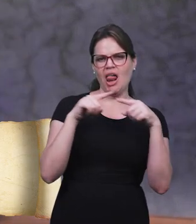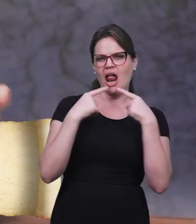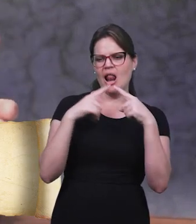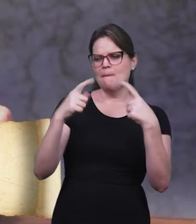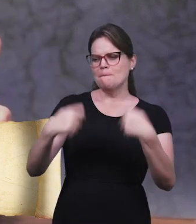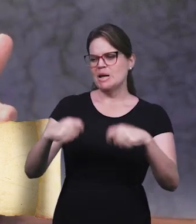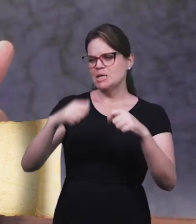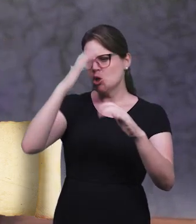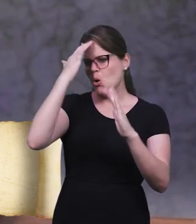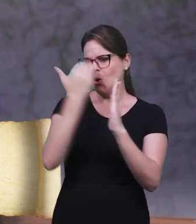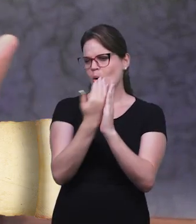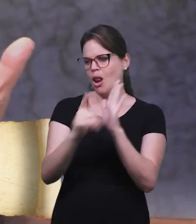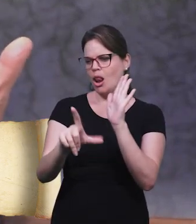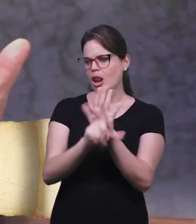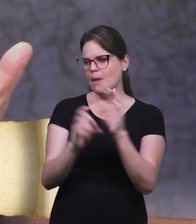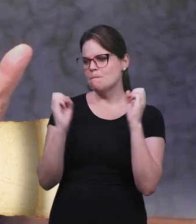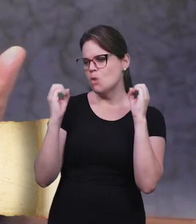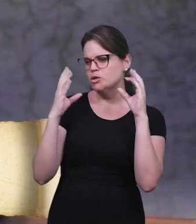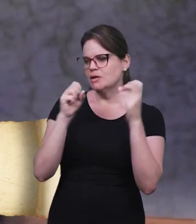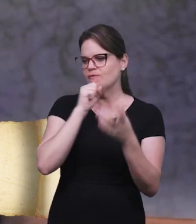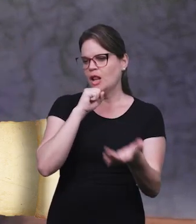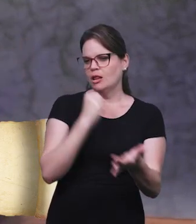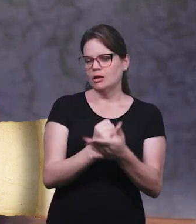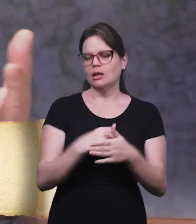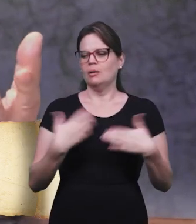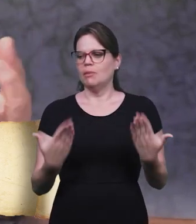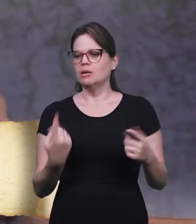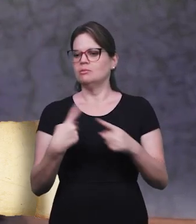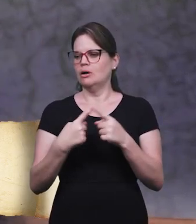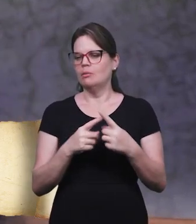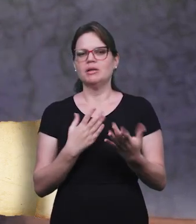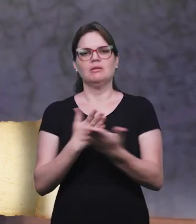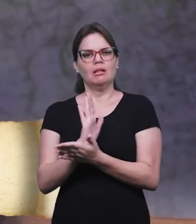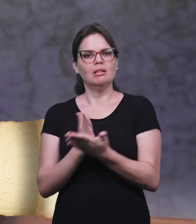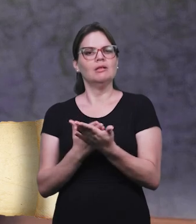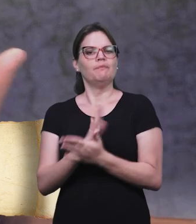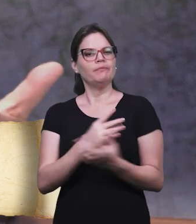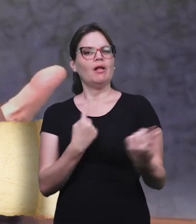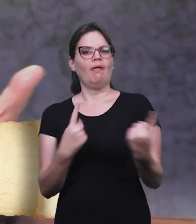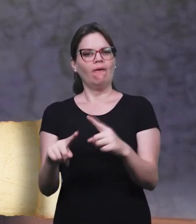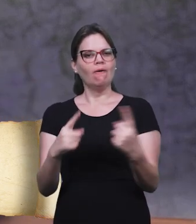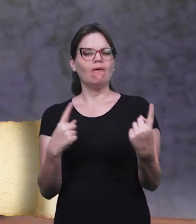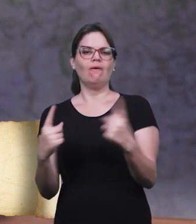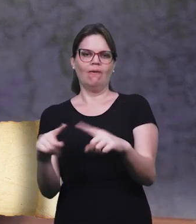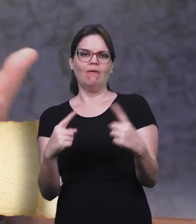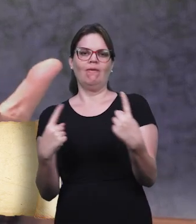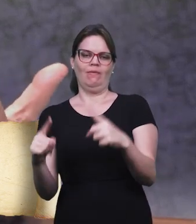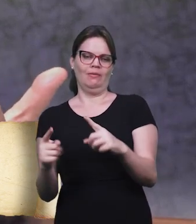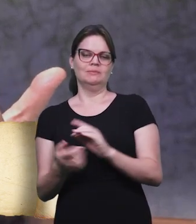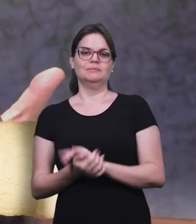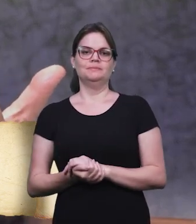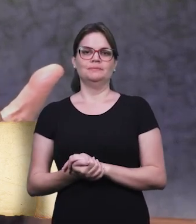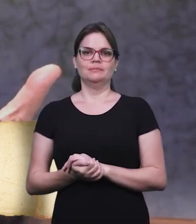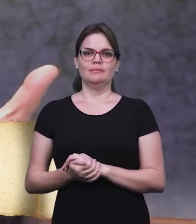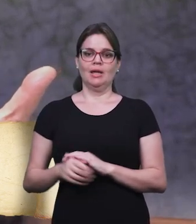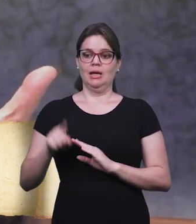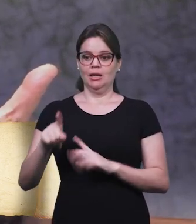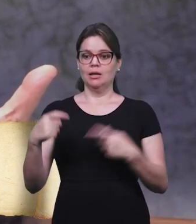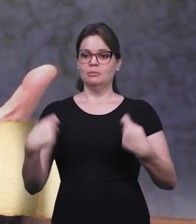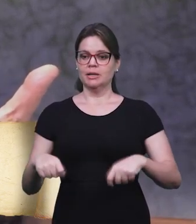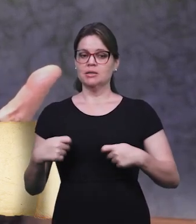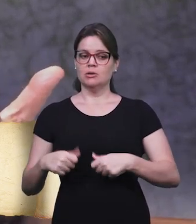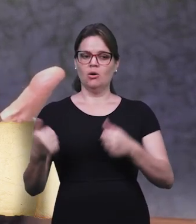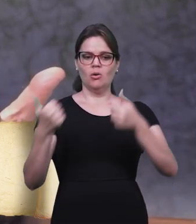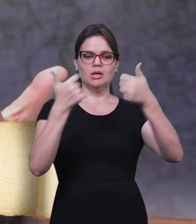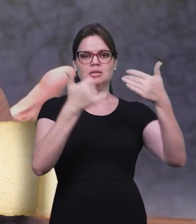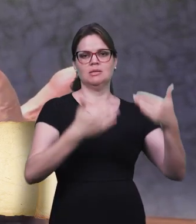onde, como resultado, a palavra foi que aqueles que chegam ao Senhor Jesus não